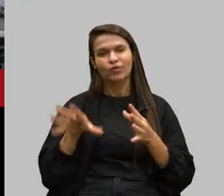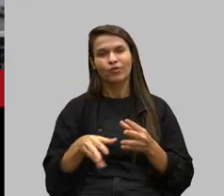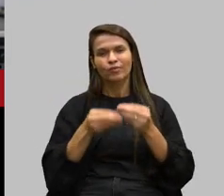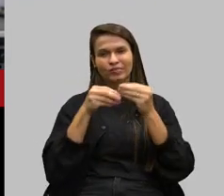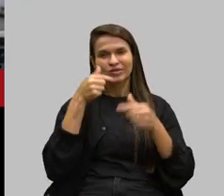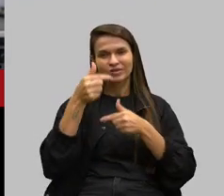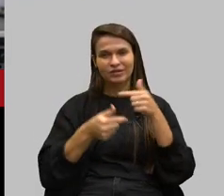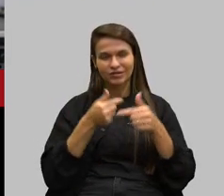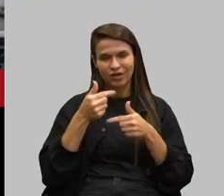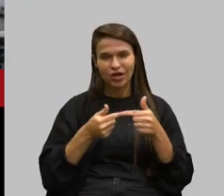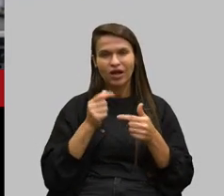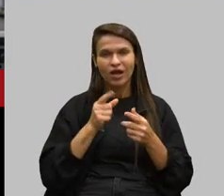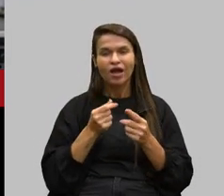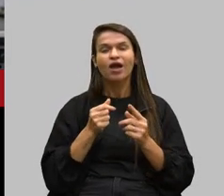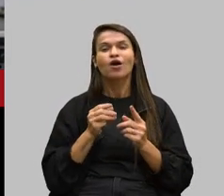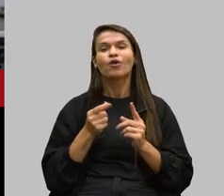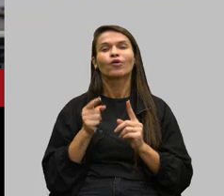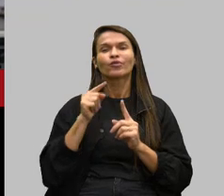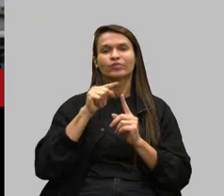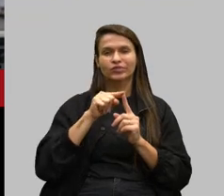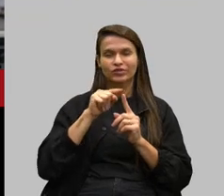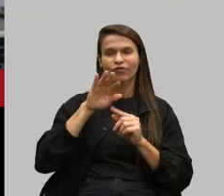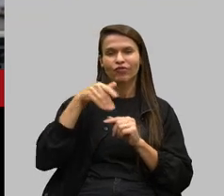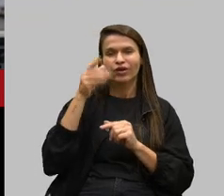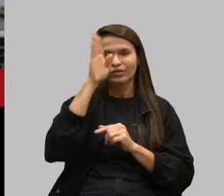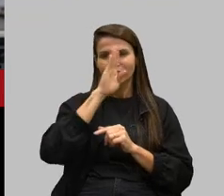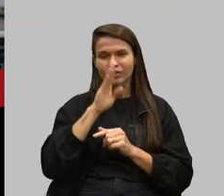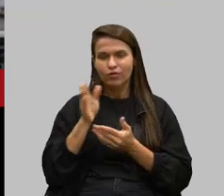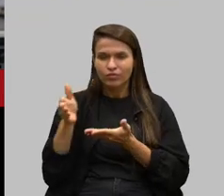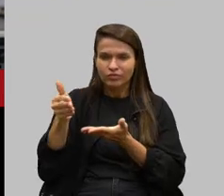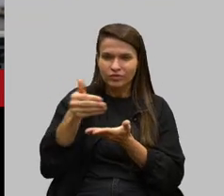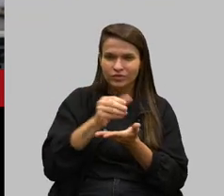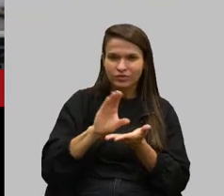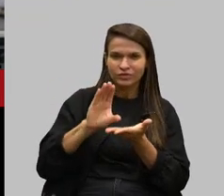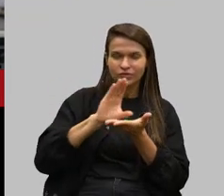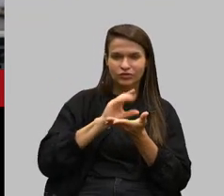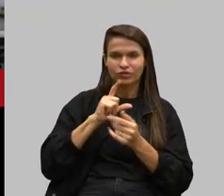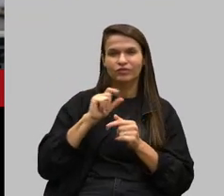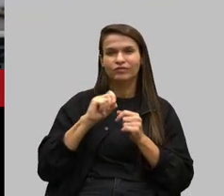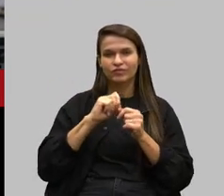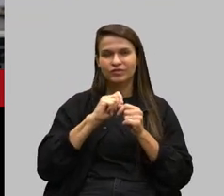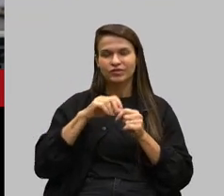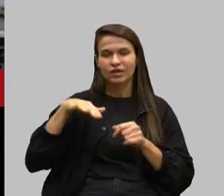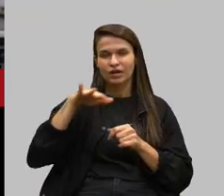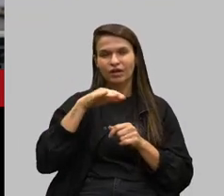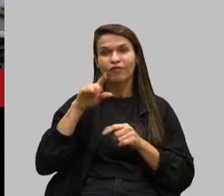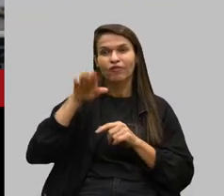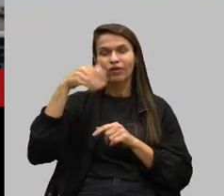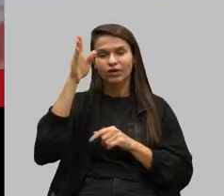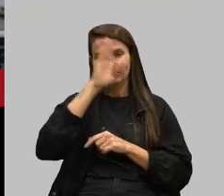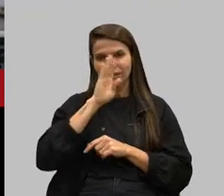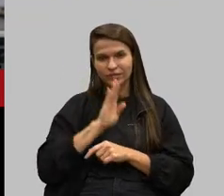trabalho são as missões internacionais e as captações de recursos que nós fizemos Eos âmbito